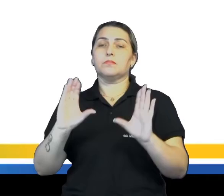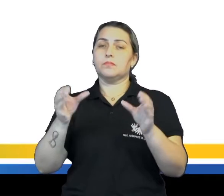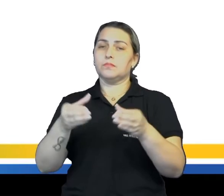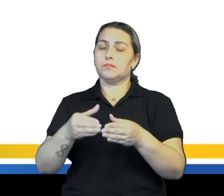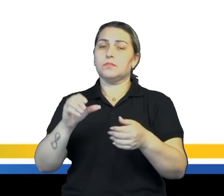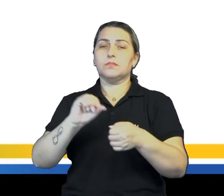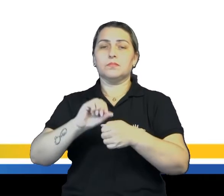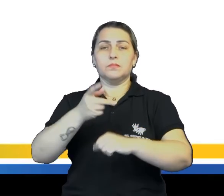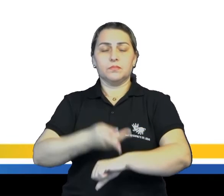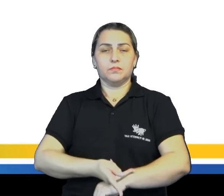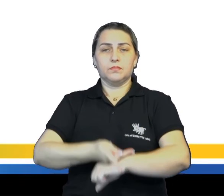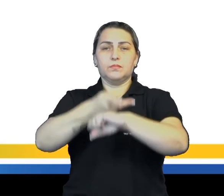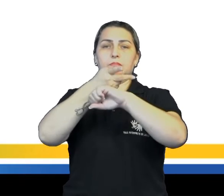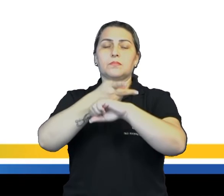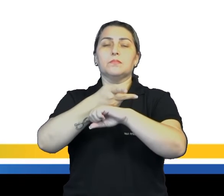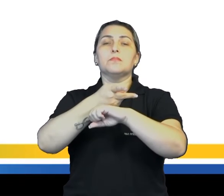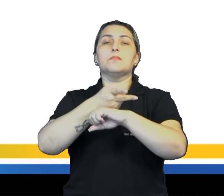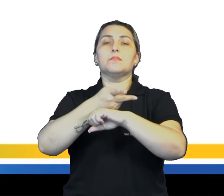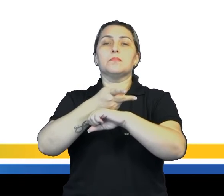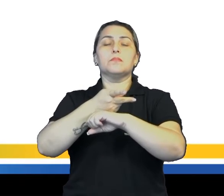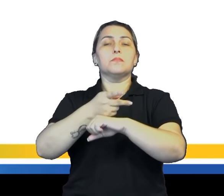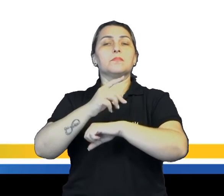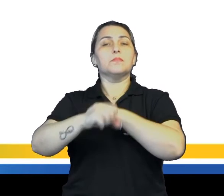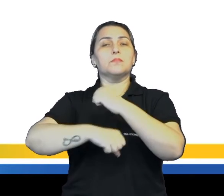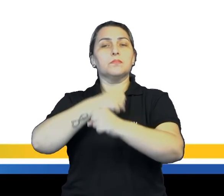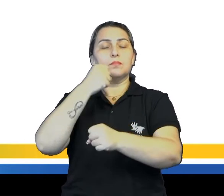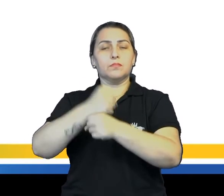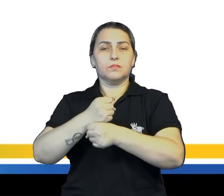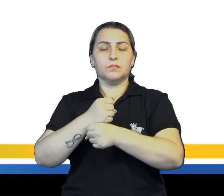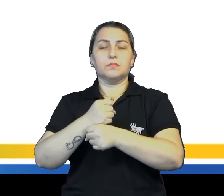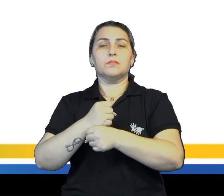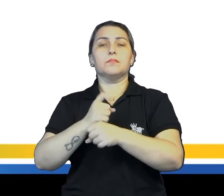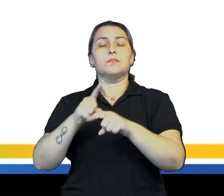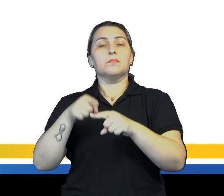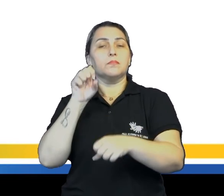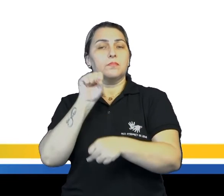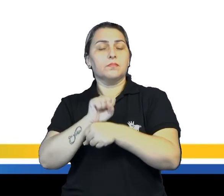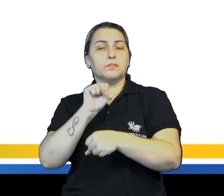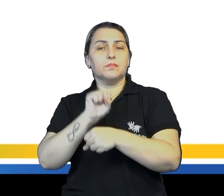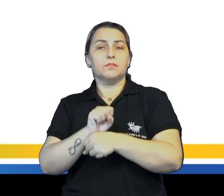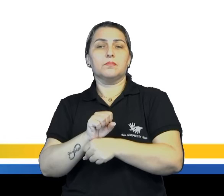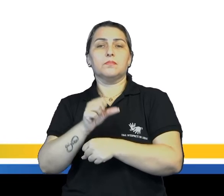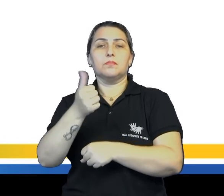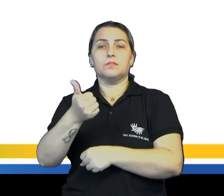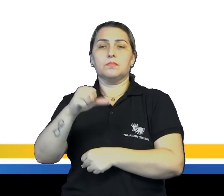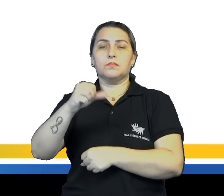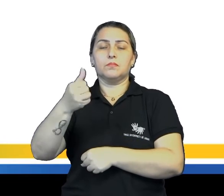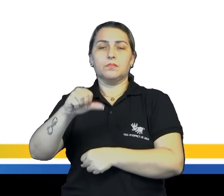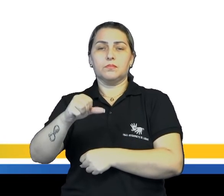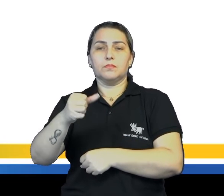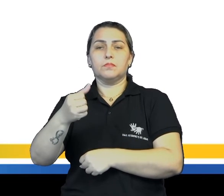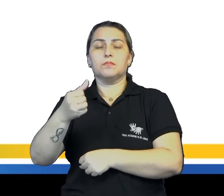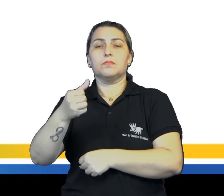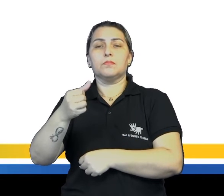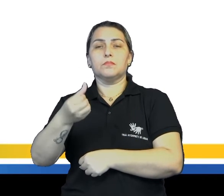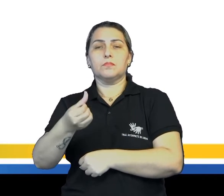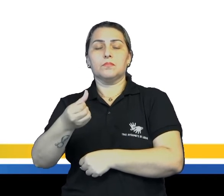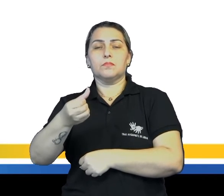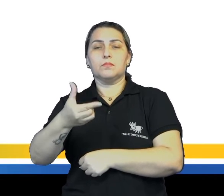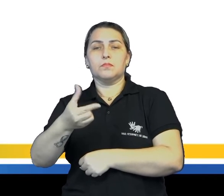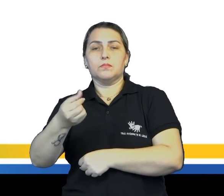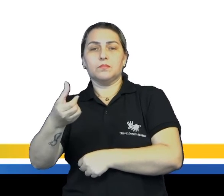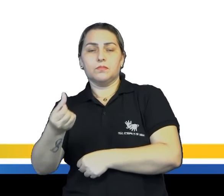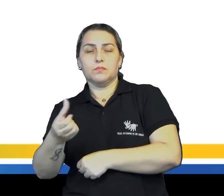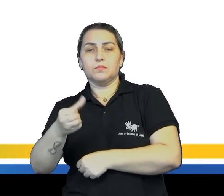A periodicidade dos jogos é anual, com exceção do intervalo ocorrido em 97, 98, 2006, 2008,